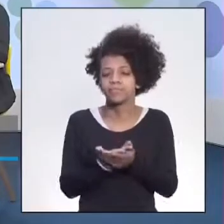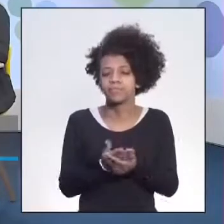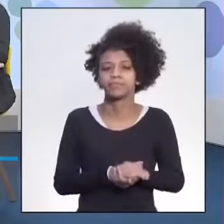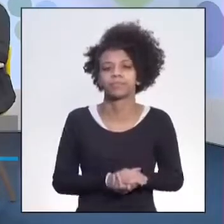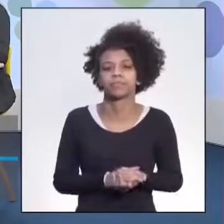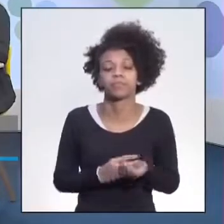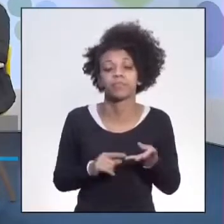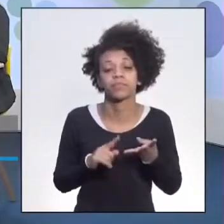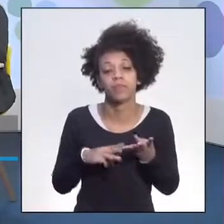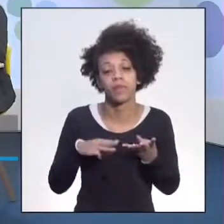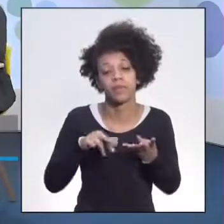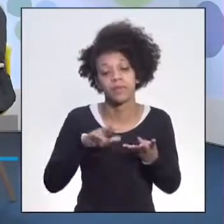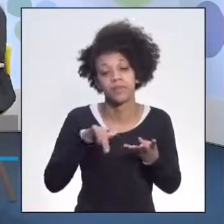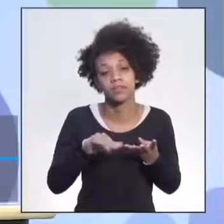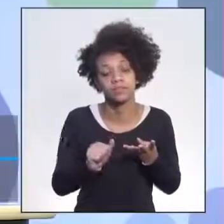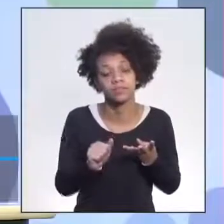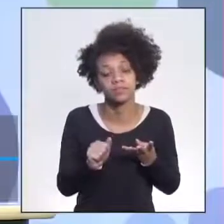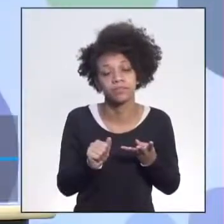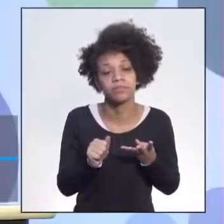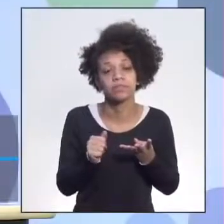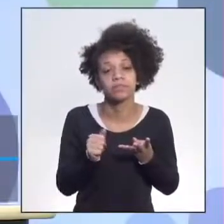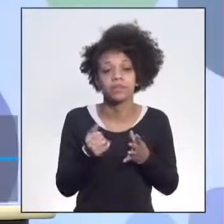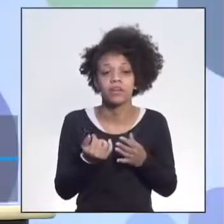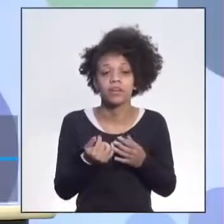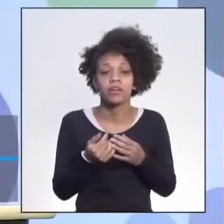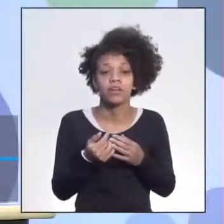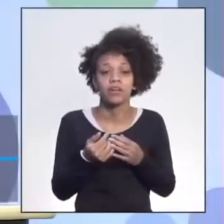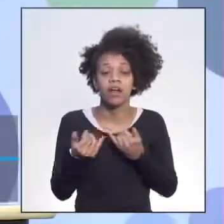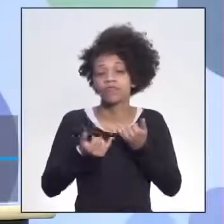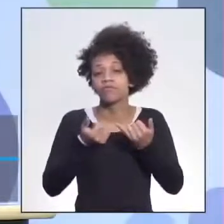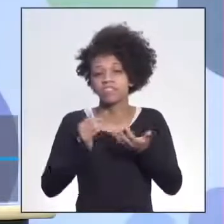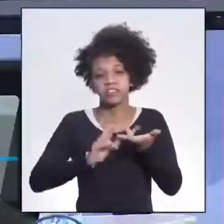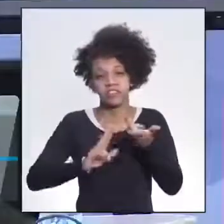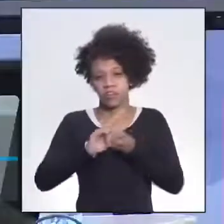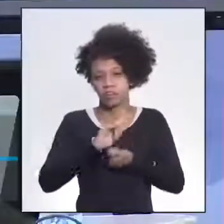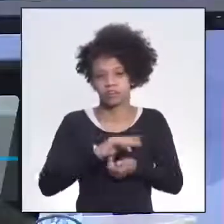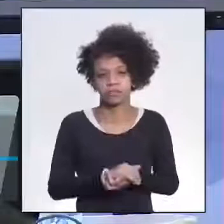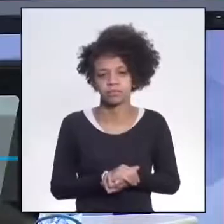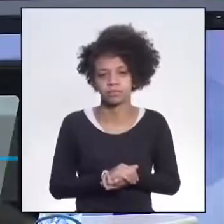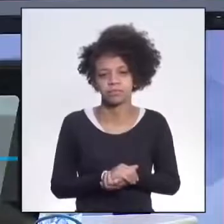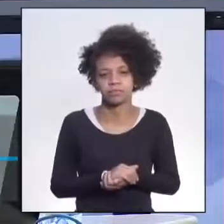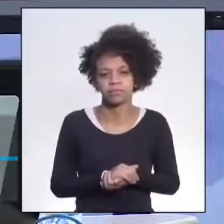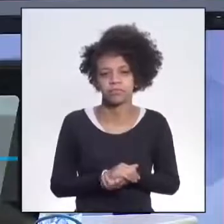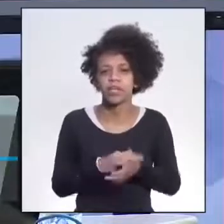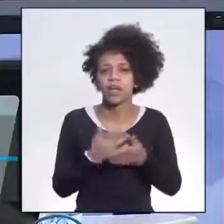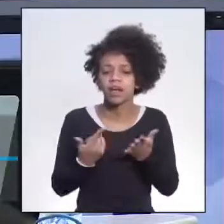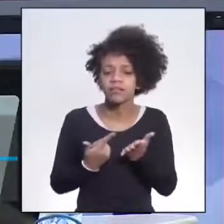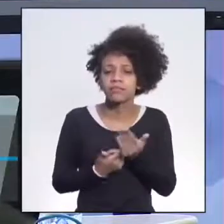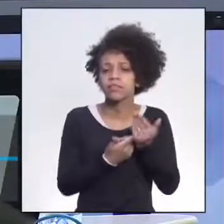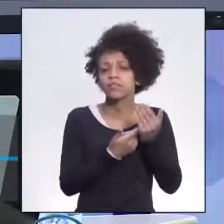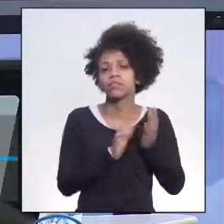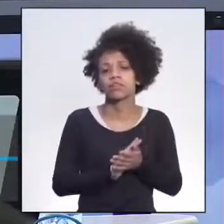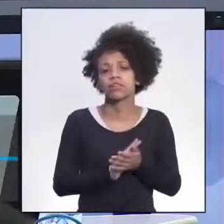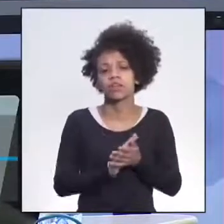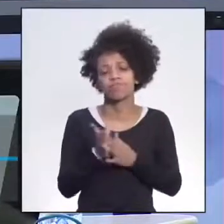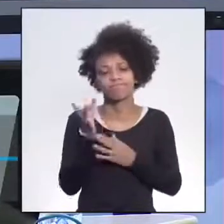pesquisar. E a Maria, ela falou que é em diversão em geral. Muito bem, né? A tecnologia ela está presente aí no dia a